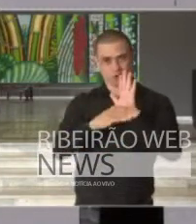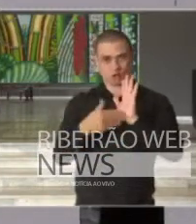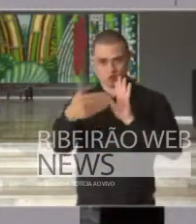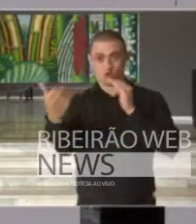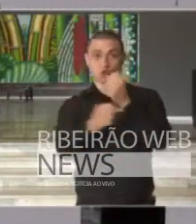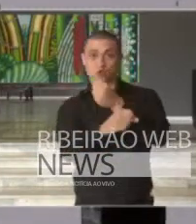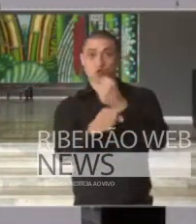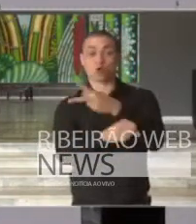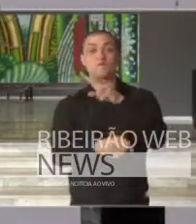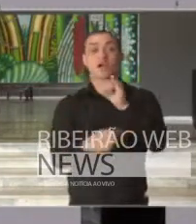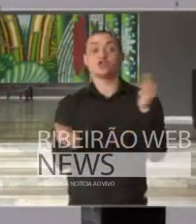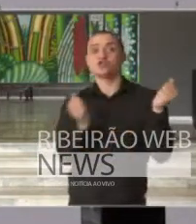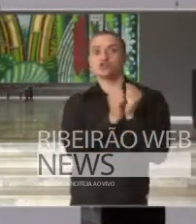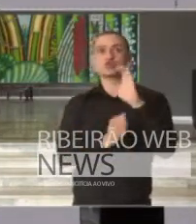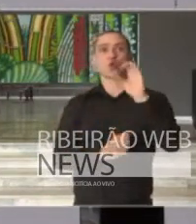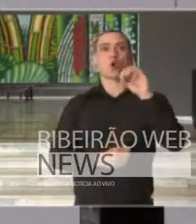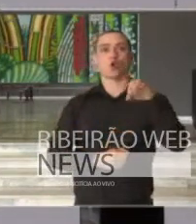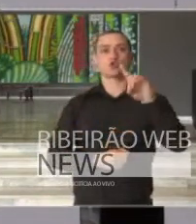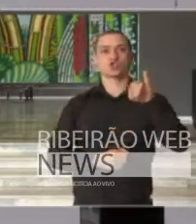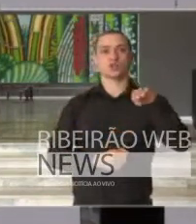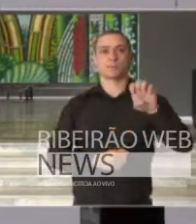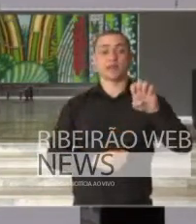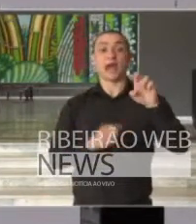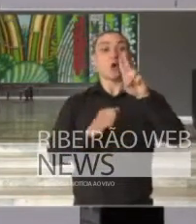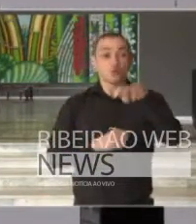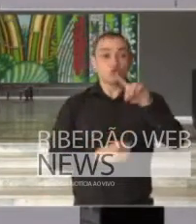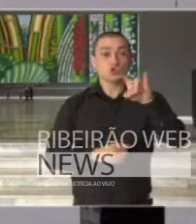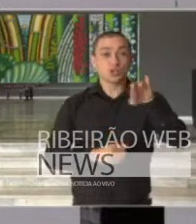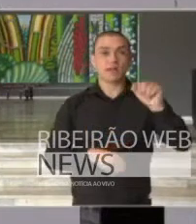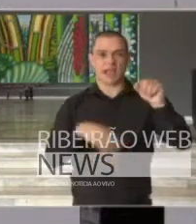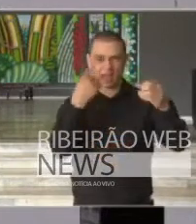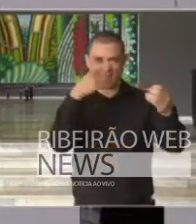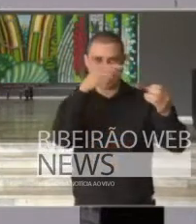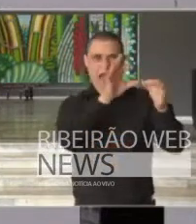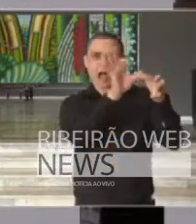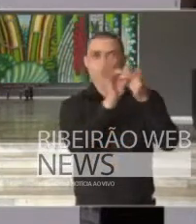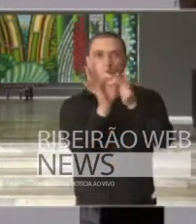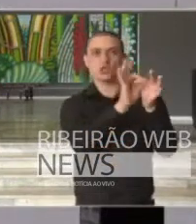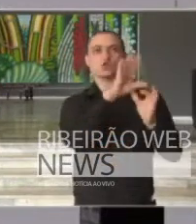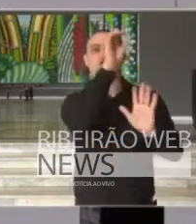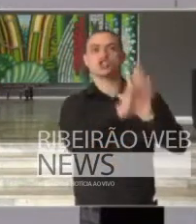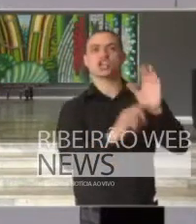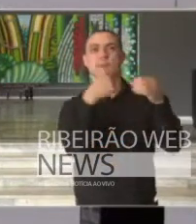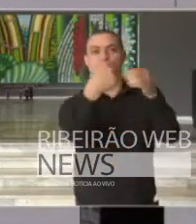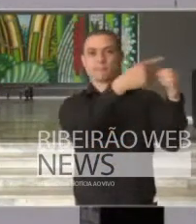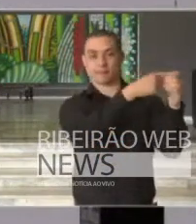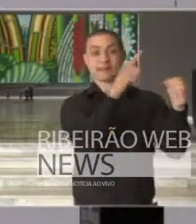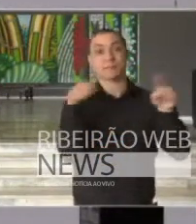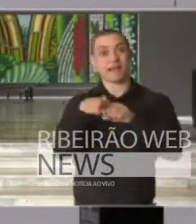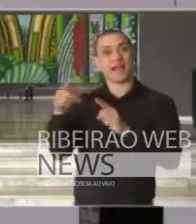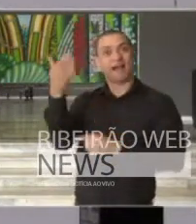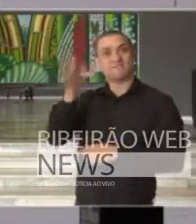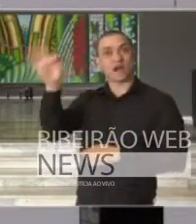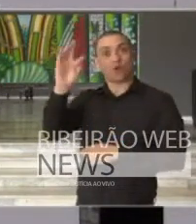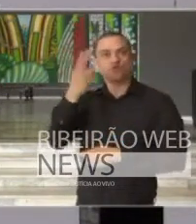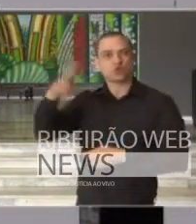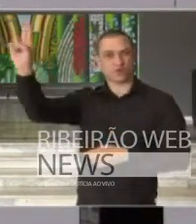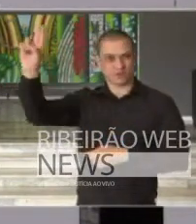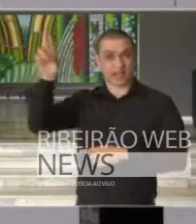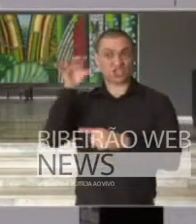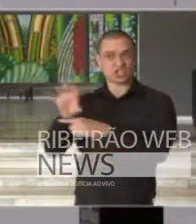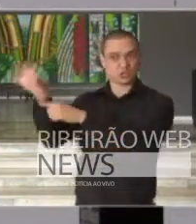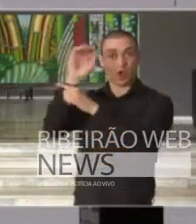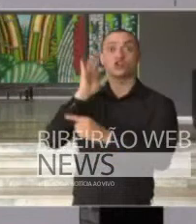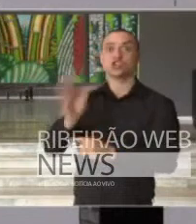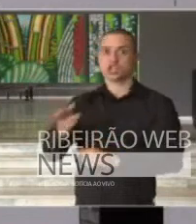em conjunto com a Undime, que é a União dos Dirigentes Municipais, já reunimos com eles, com as universidades estaduais, tivemos já